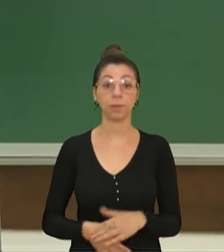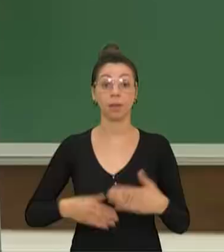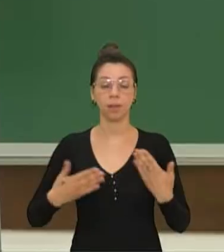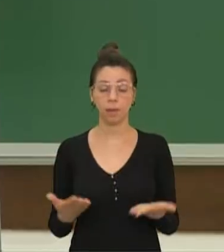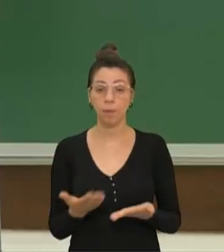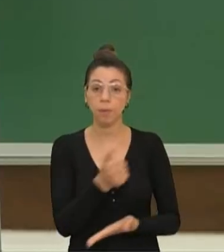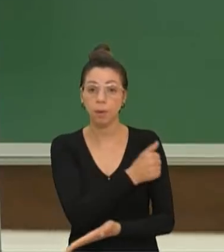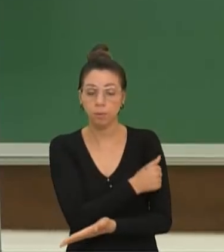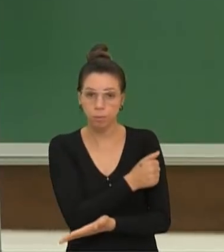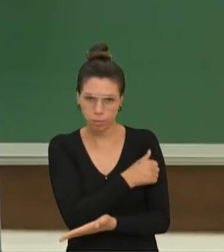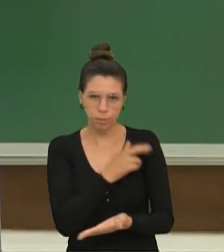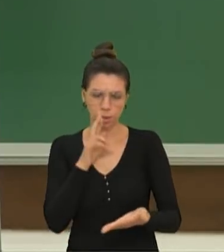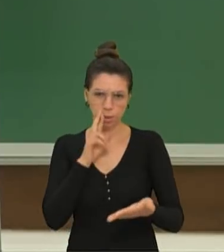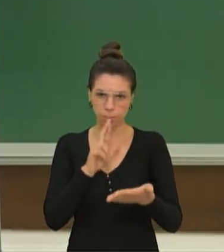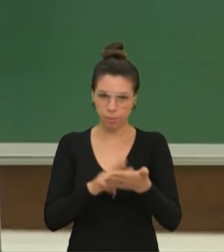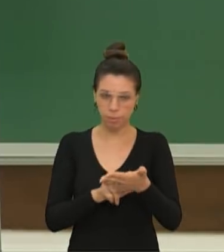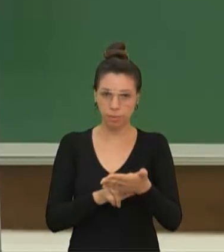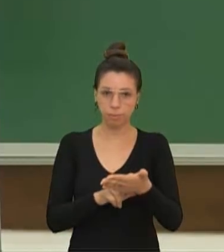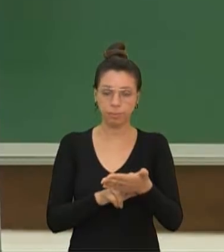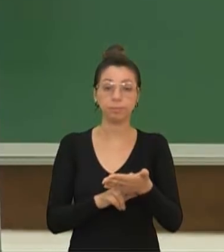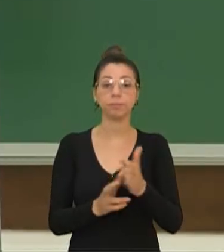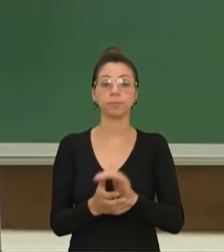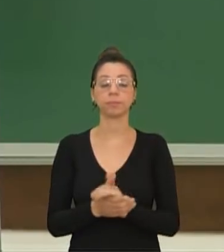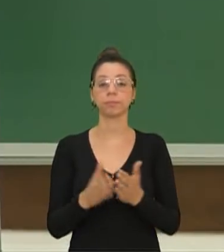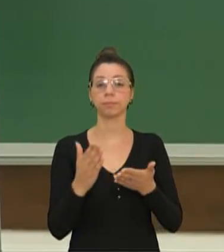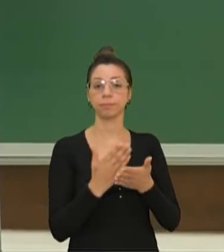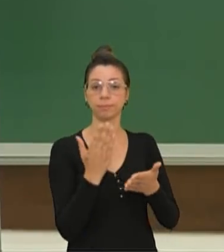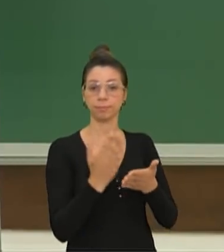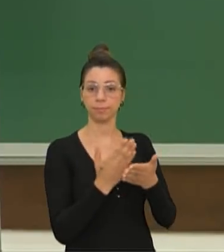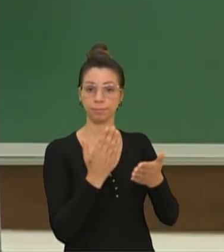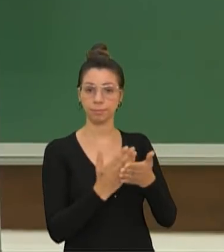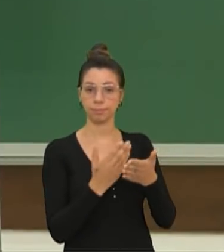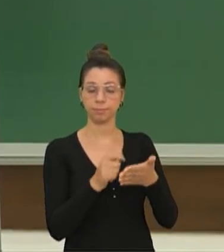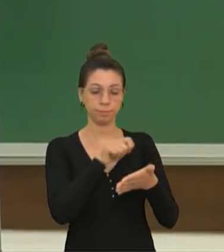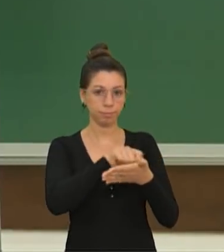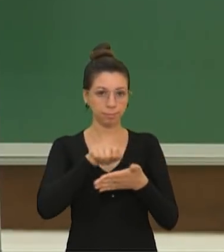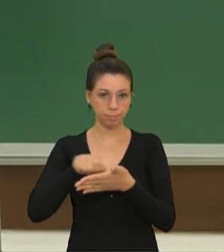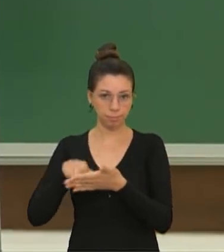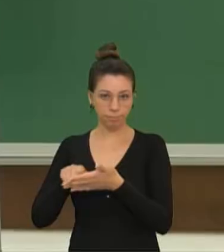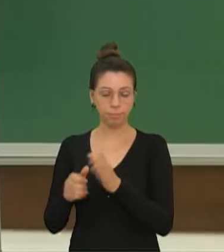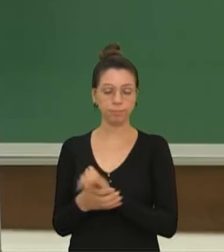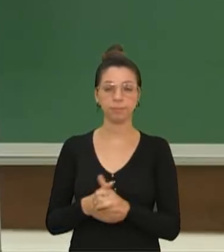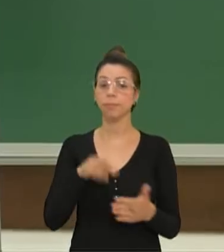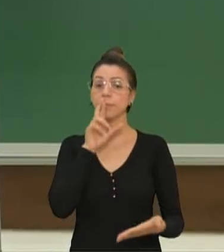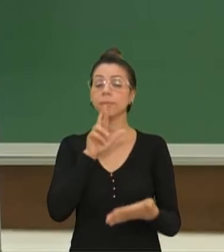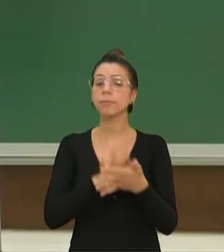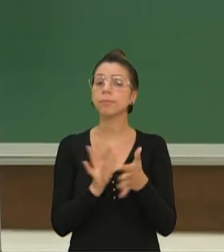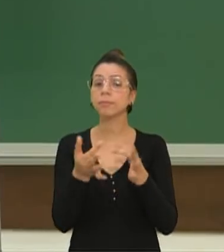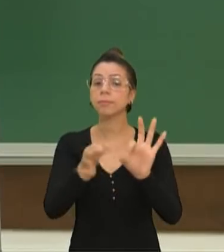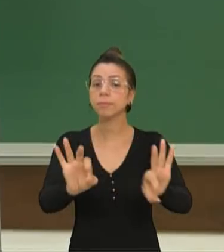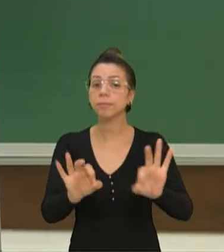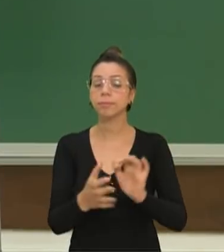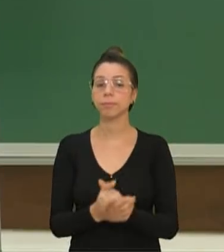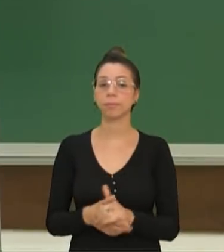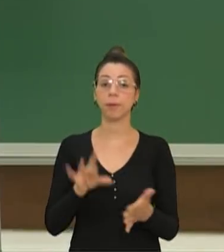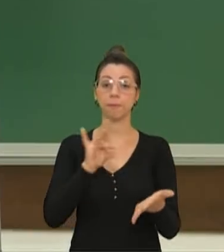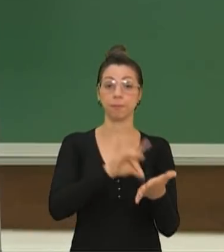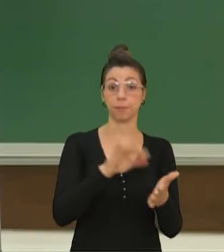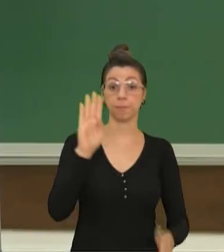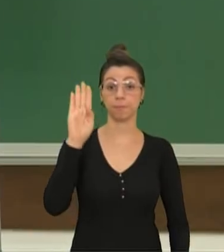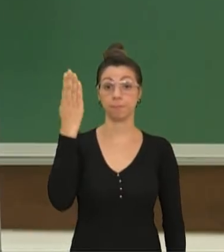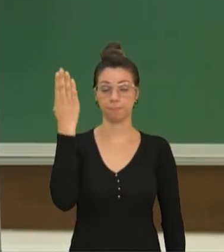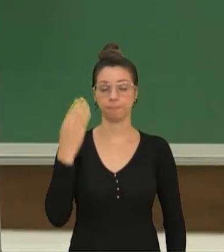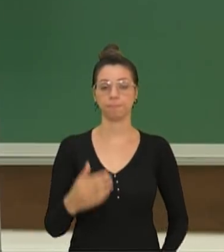Então, estudantes, vocês responderam as questões lá, colocaram no caderno, escreveram no enunciado. Qual é a resposta correta do verdadeiro e